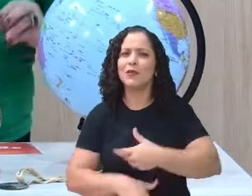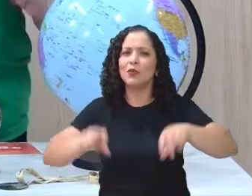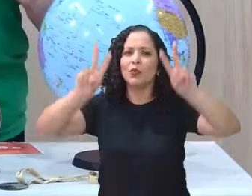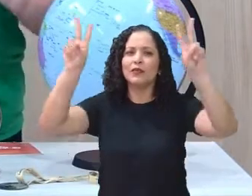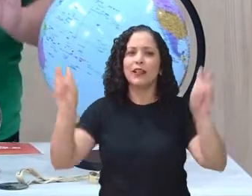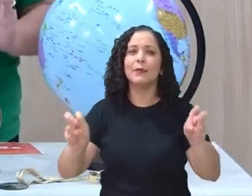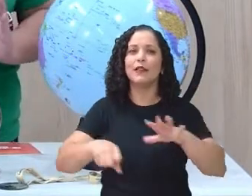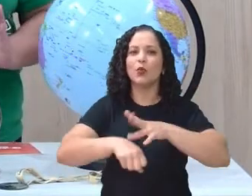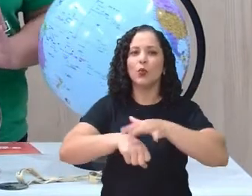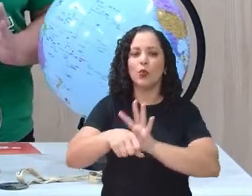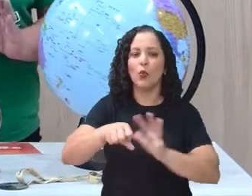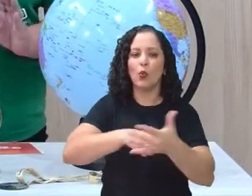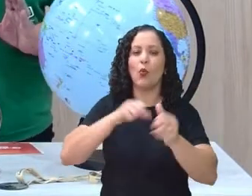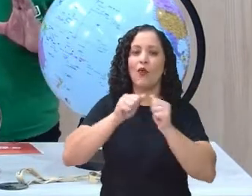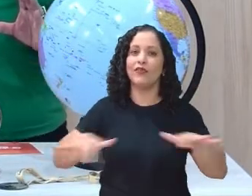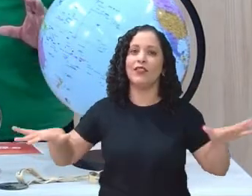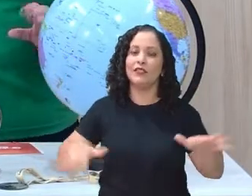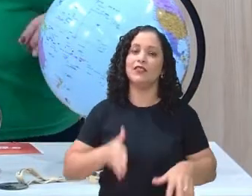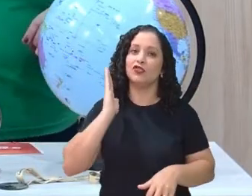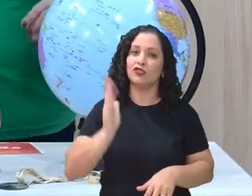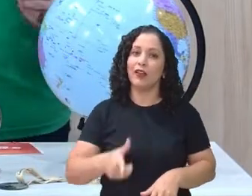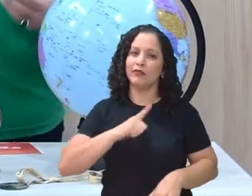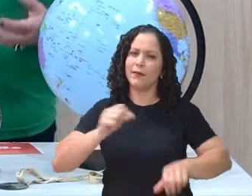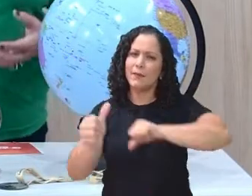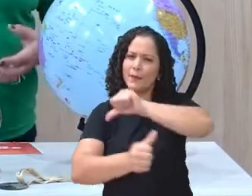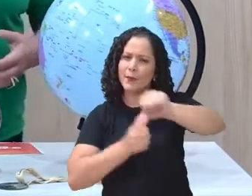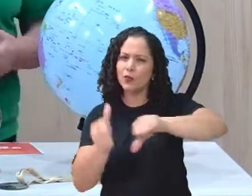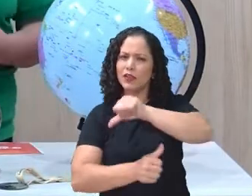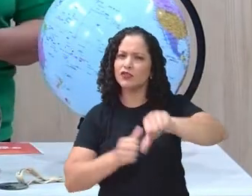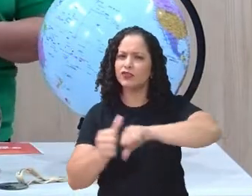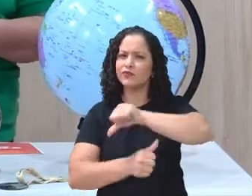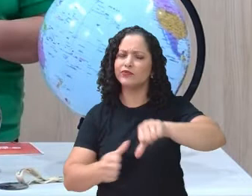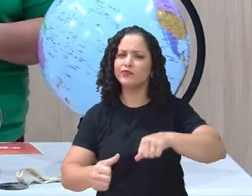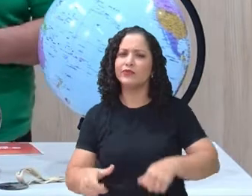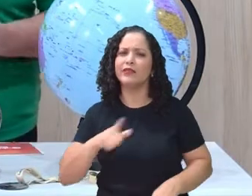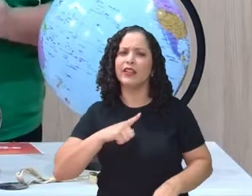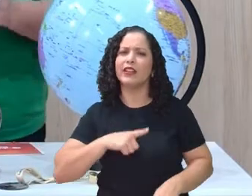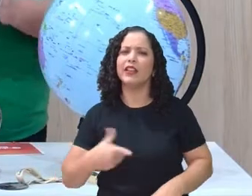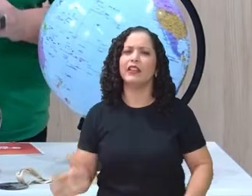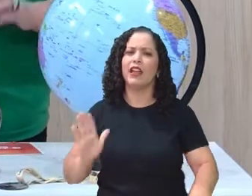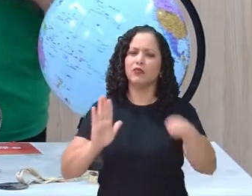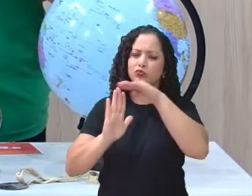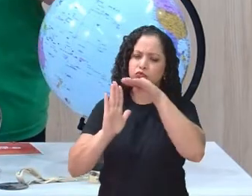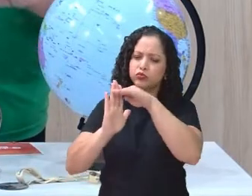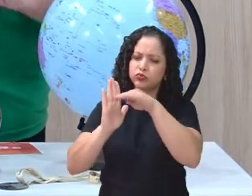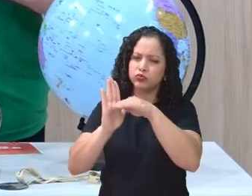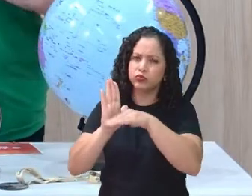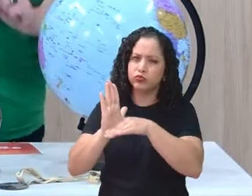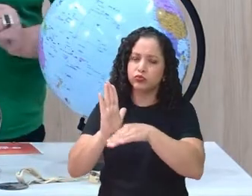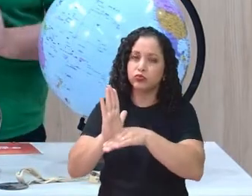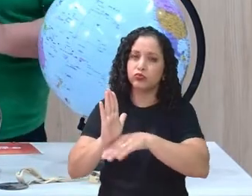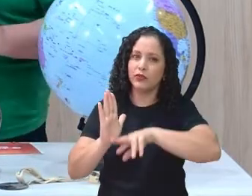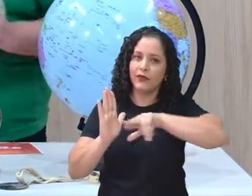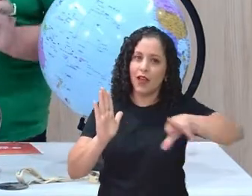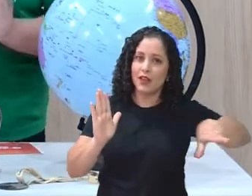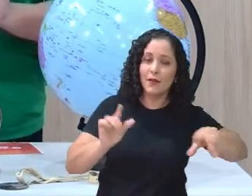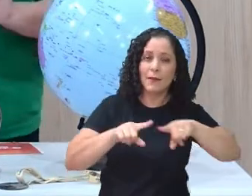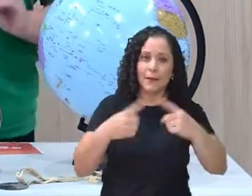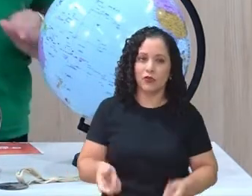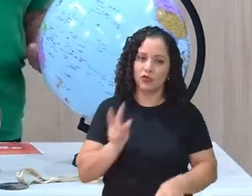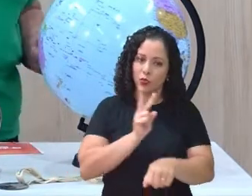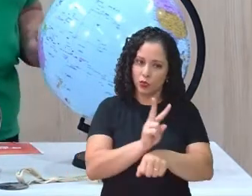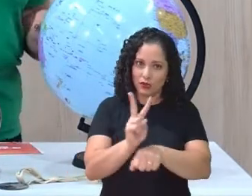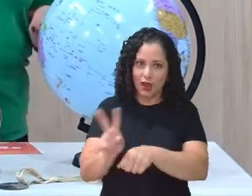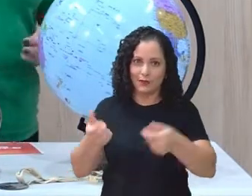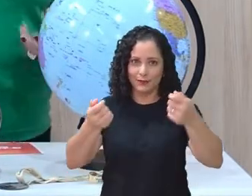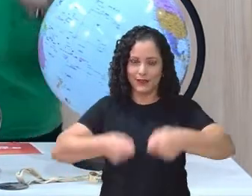pessoal, já temos algumas mudanças, né, em relação aí aos protocolos, mas os cuidados ainda continuam. E eu vou chamar